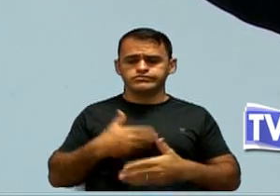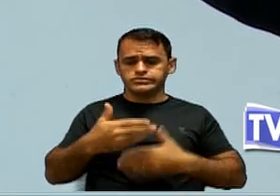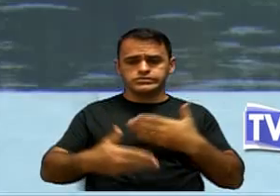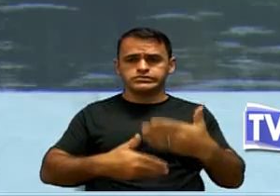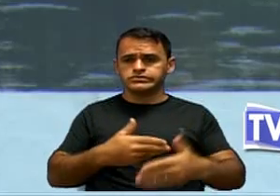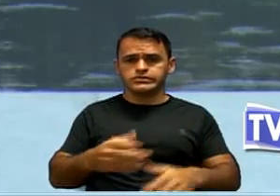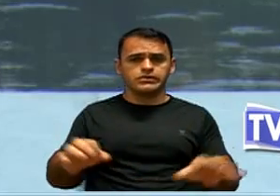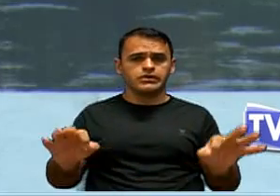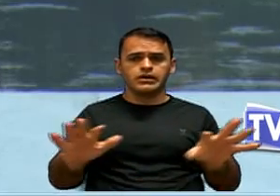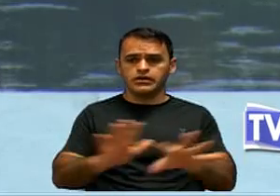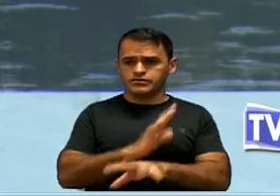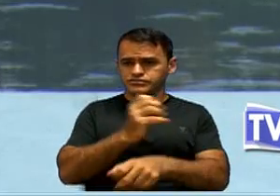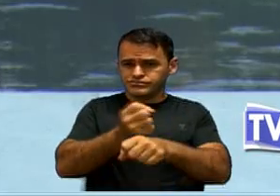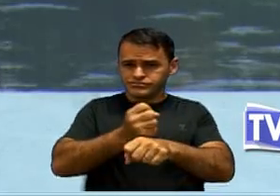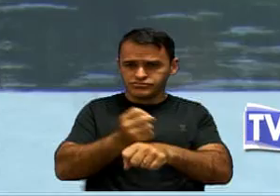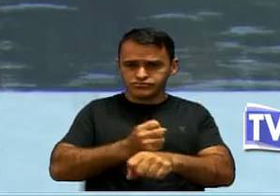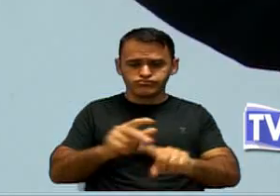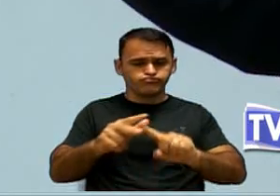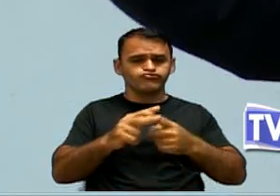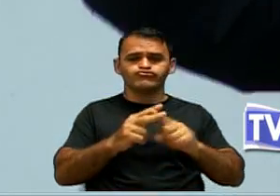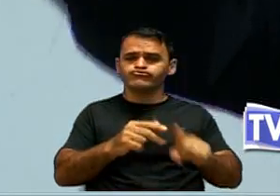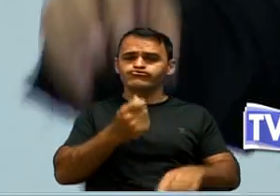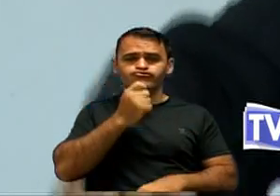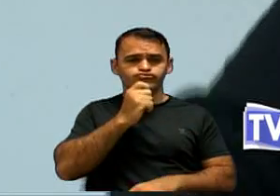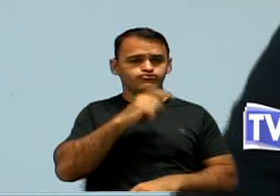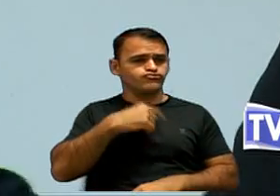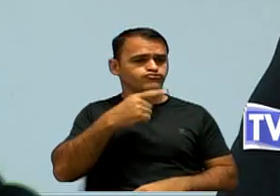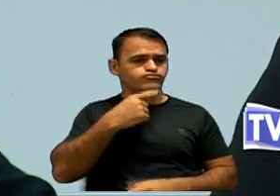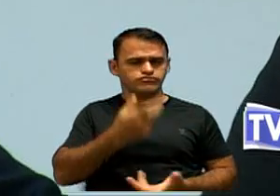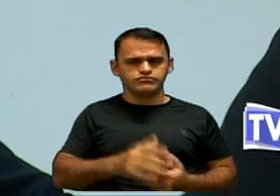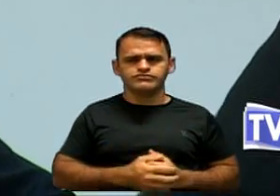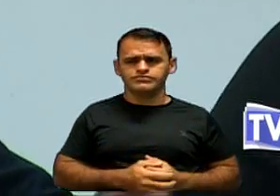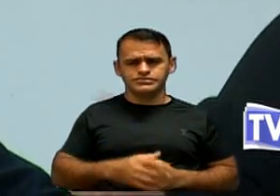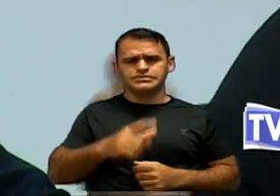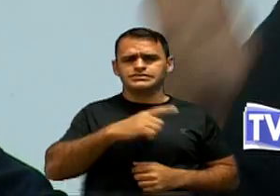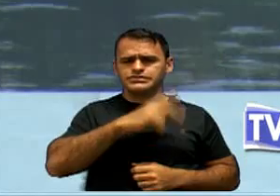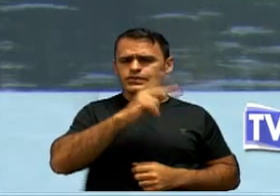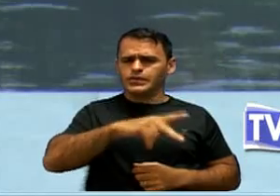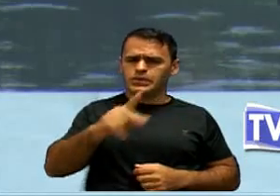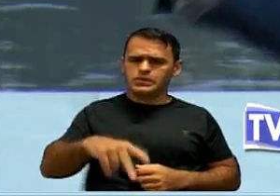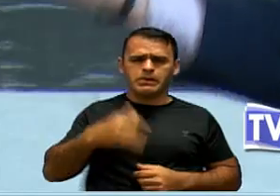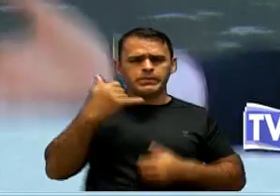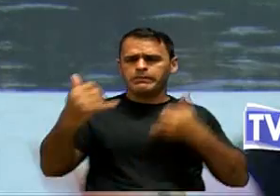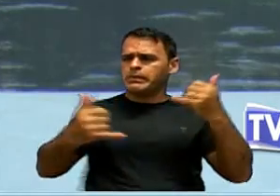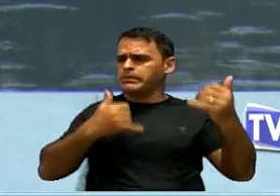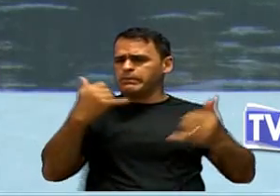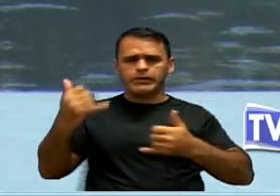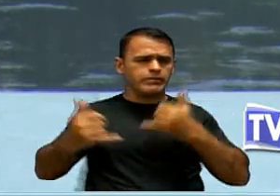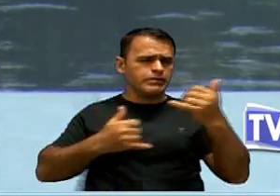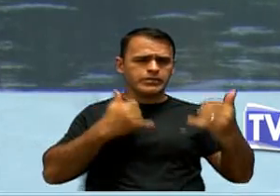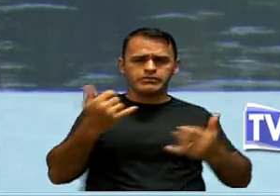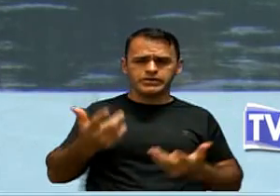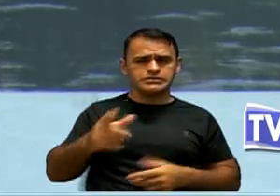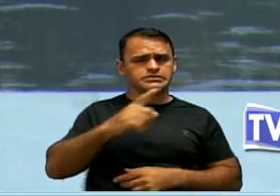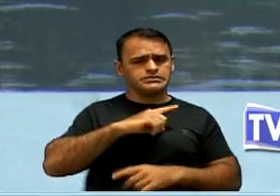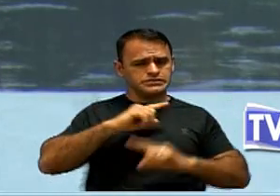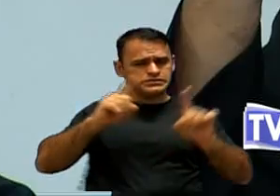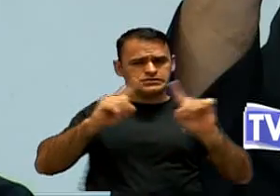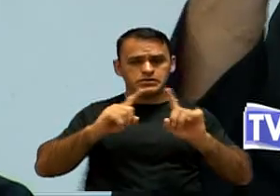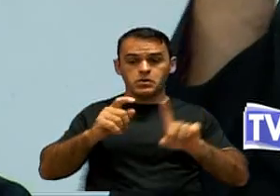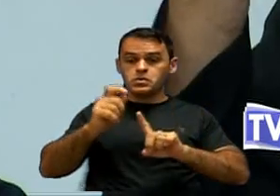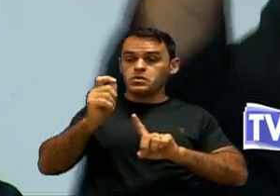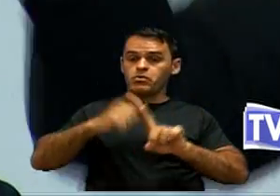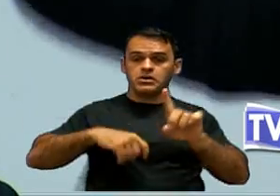arrumado. Como que se diz? Mexeram na escola? Acho que todo mundo aqui recebeu a ligação de professor, de diretor, de auxiliar de educação já. Um mês sem iluminação